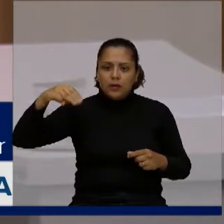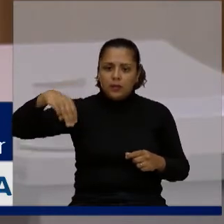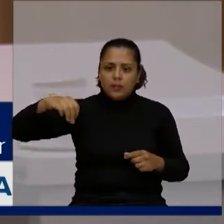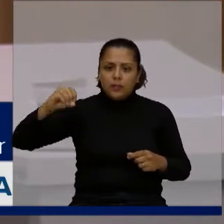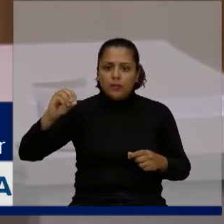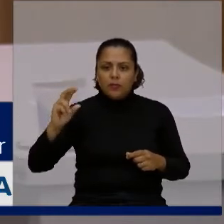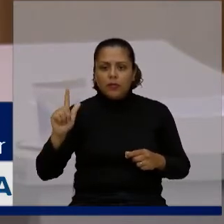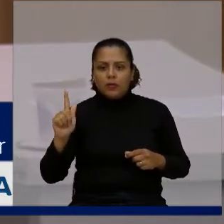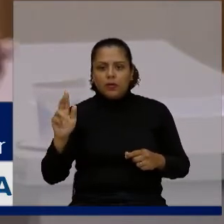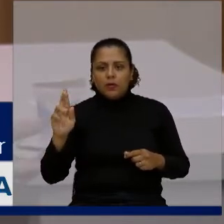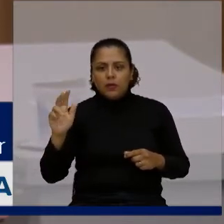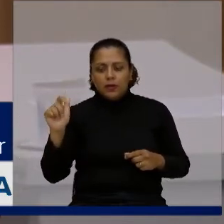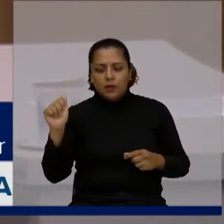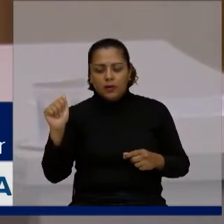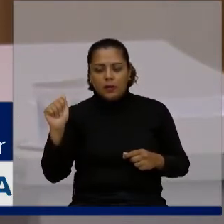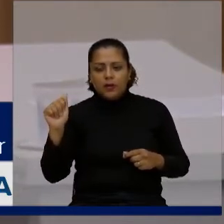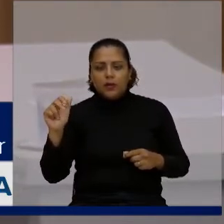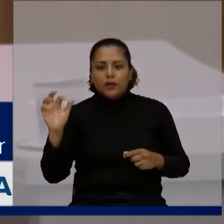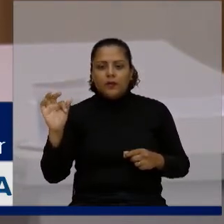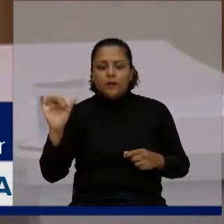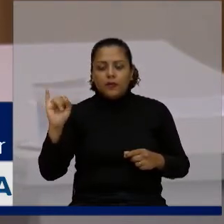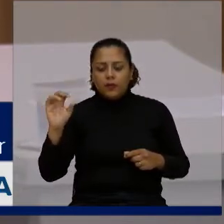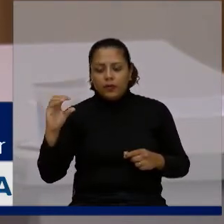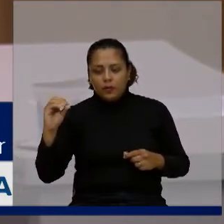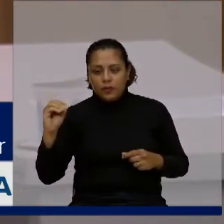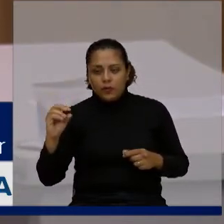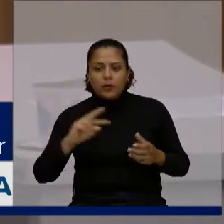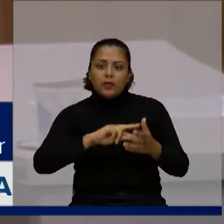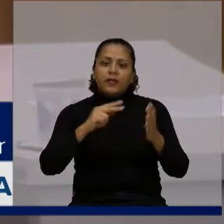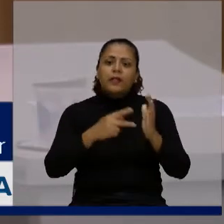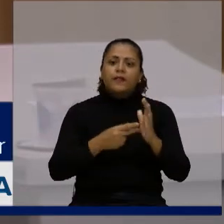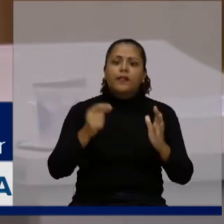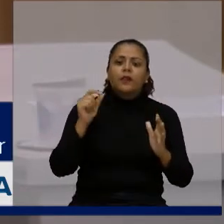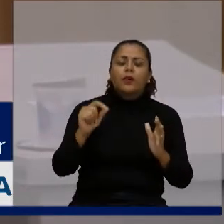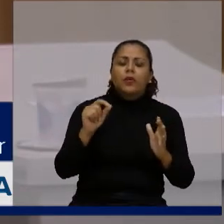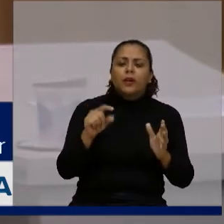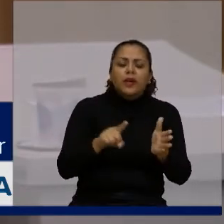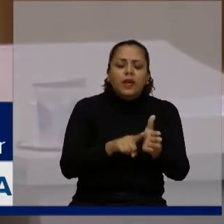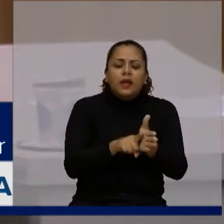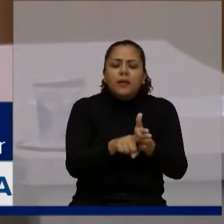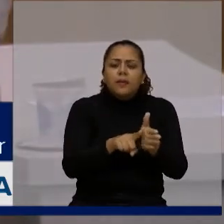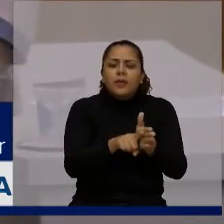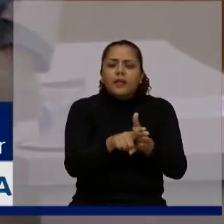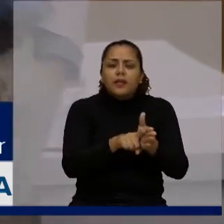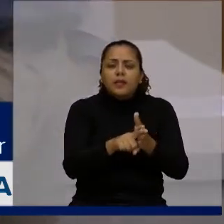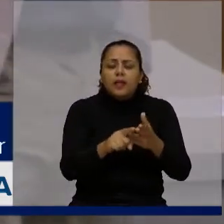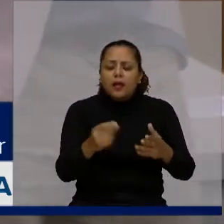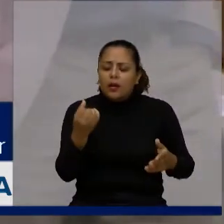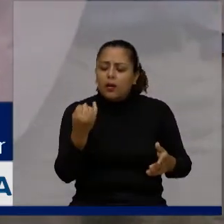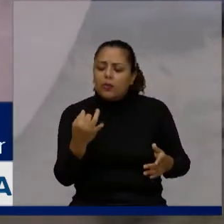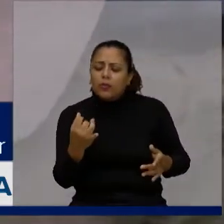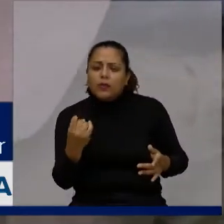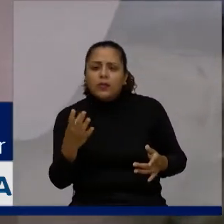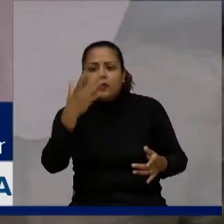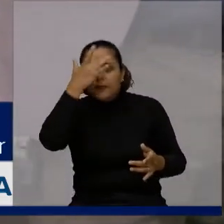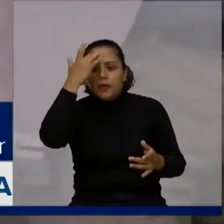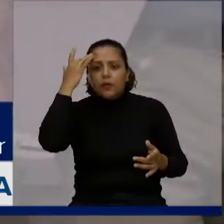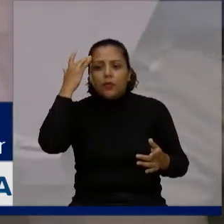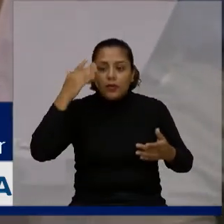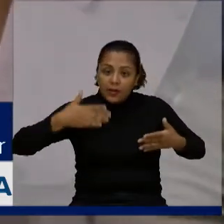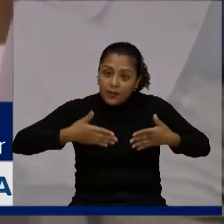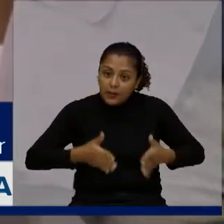da pesquisa, dos dados, você fica dando um tiro no escuro. É extremamente